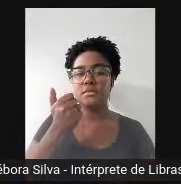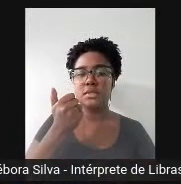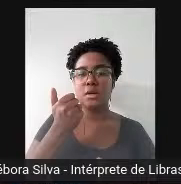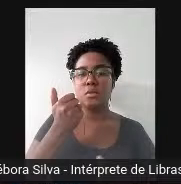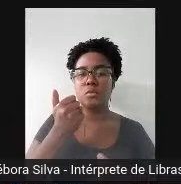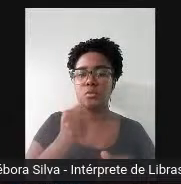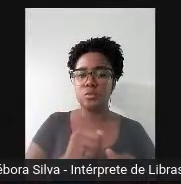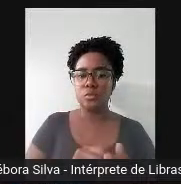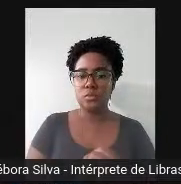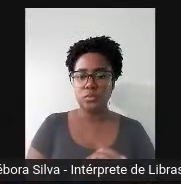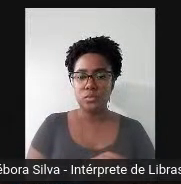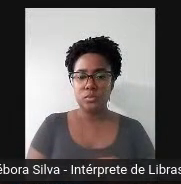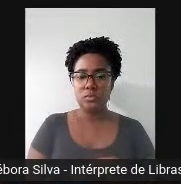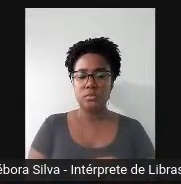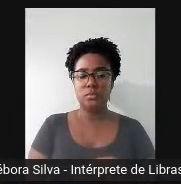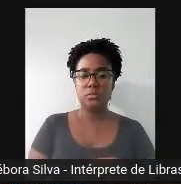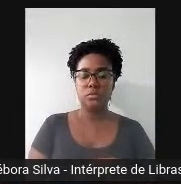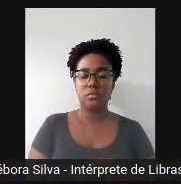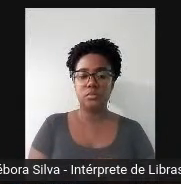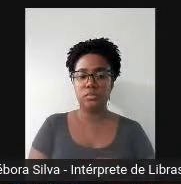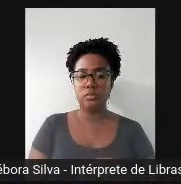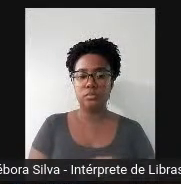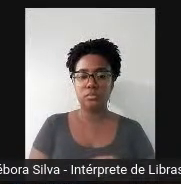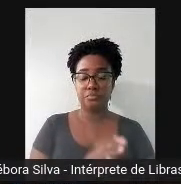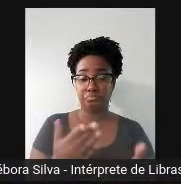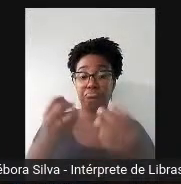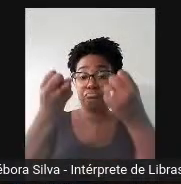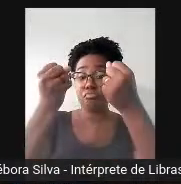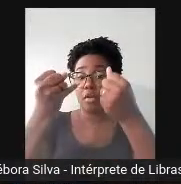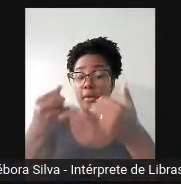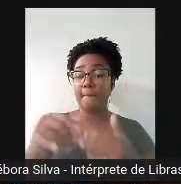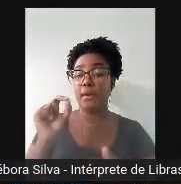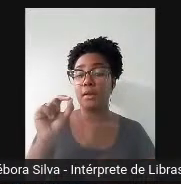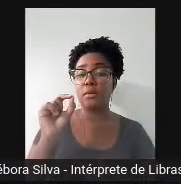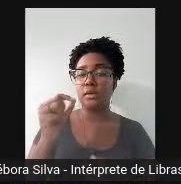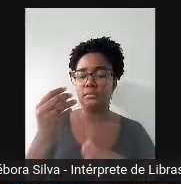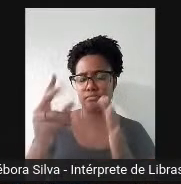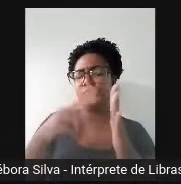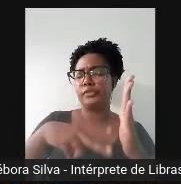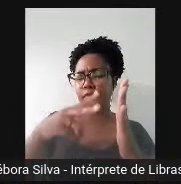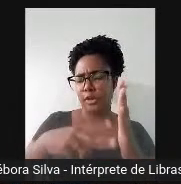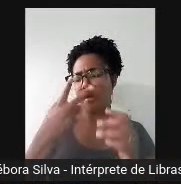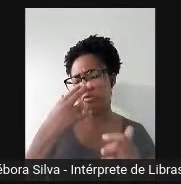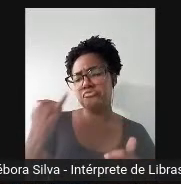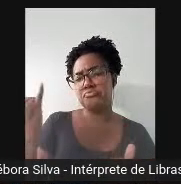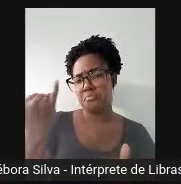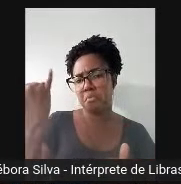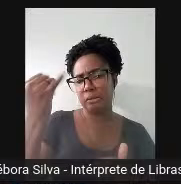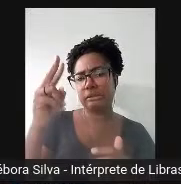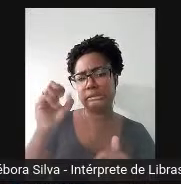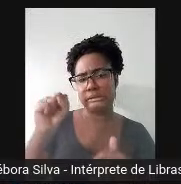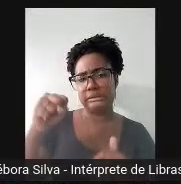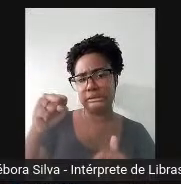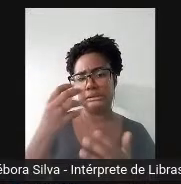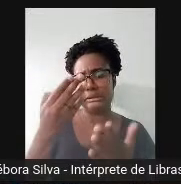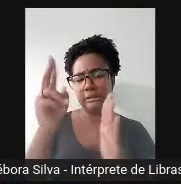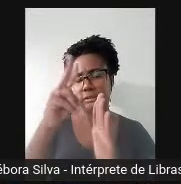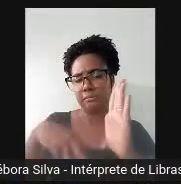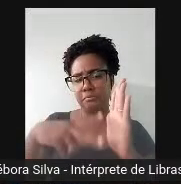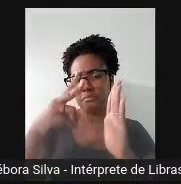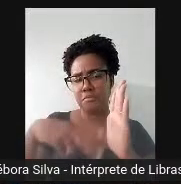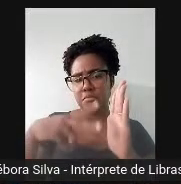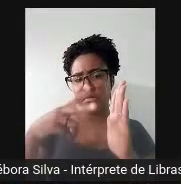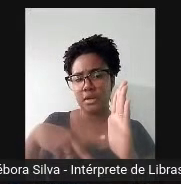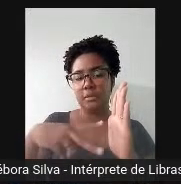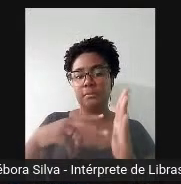12. E aí está expressado dessa forma especificamente, eu vou ler, porque eu acho que é fundamental que a gente tenha claro o conteúdo do